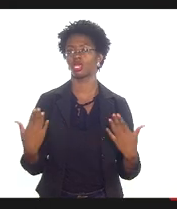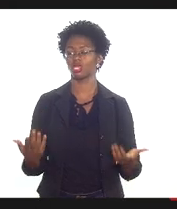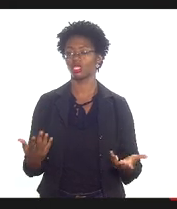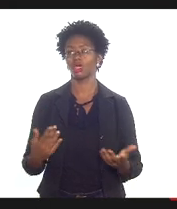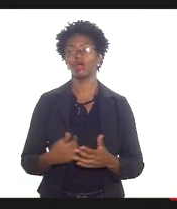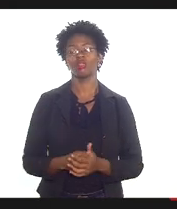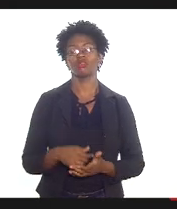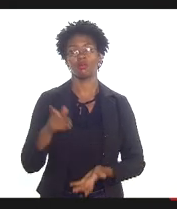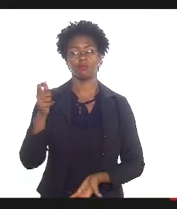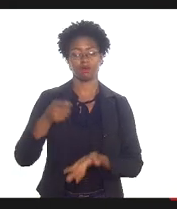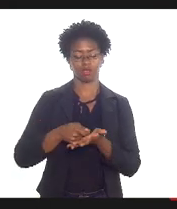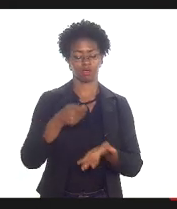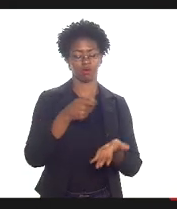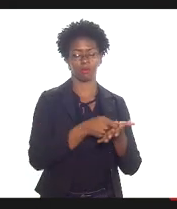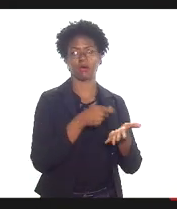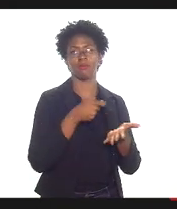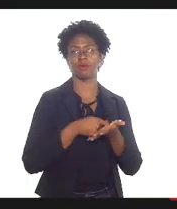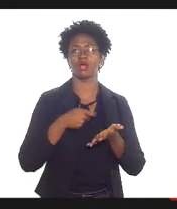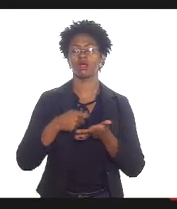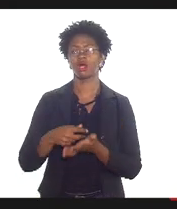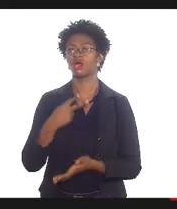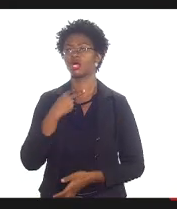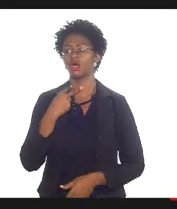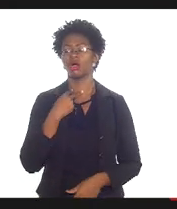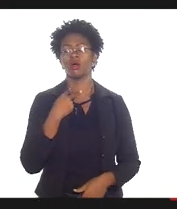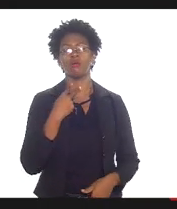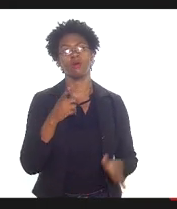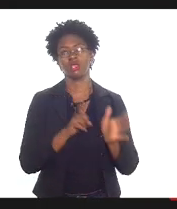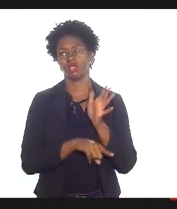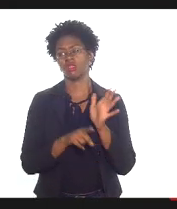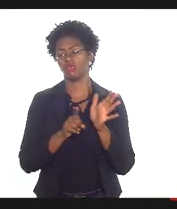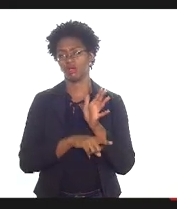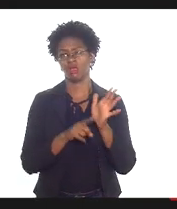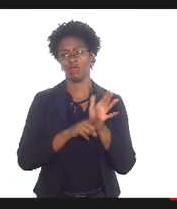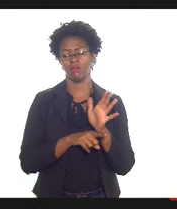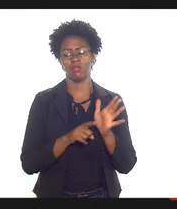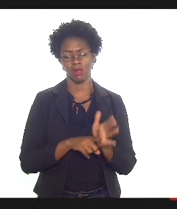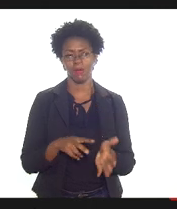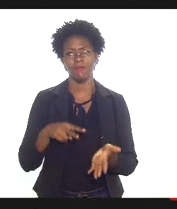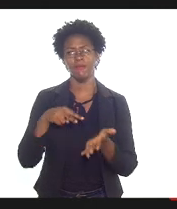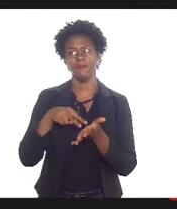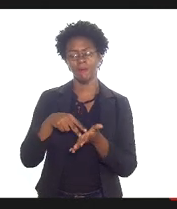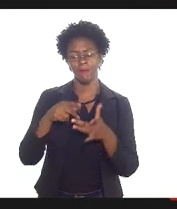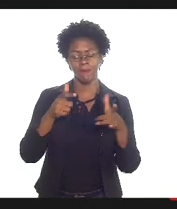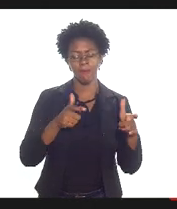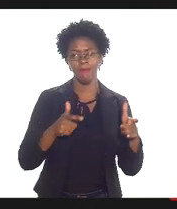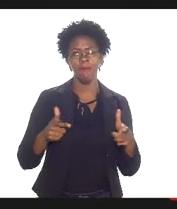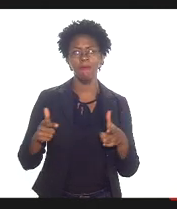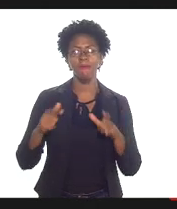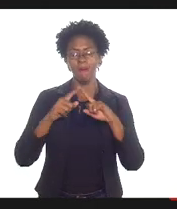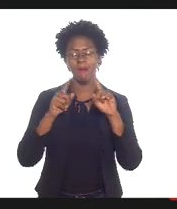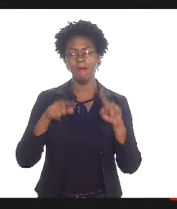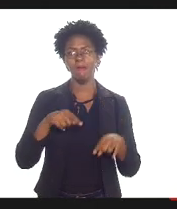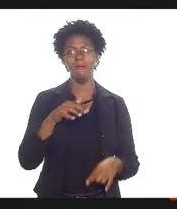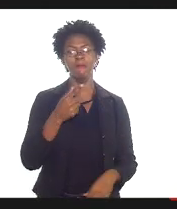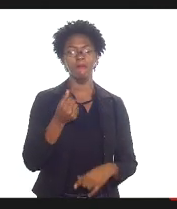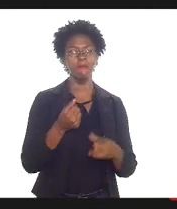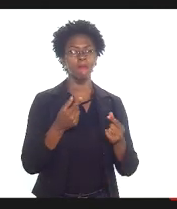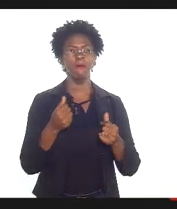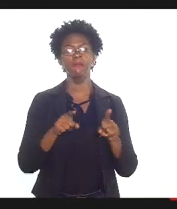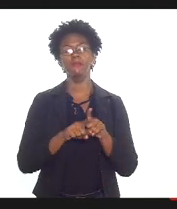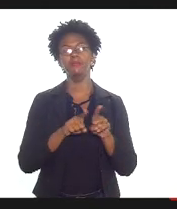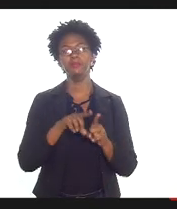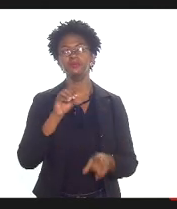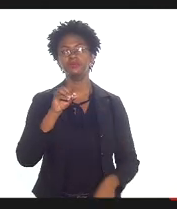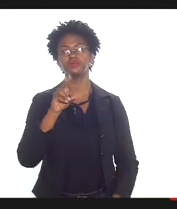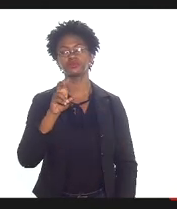despesas não dedutíveis, encargos financeiros, variações cambiais e o overhead. Então,